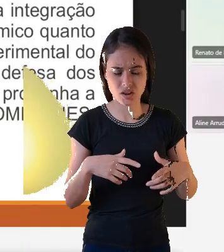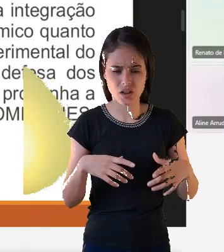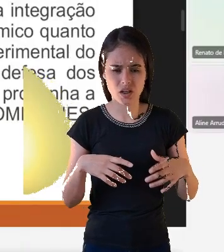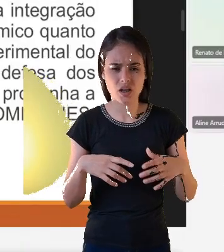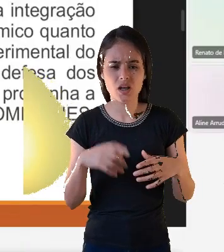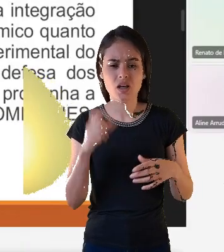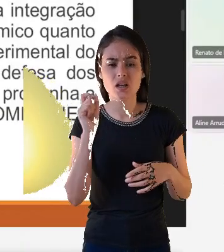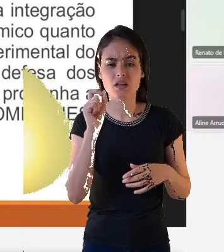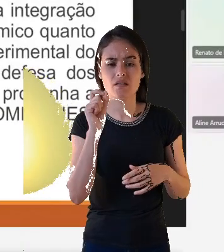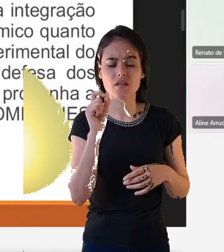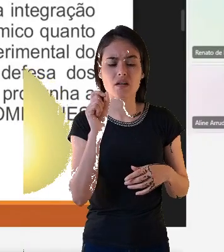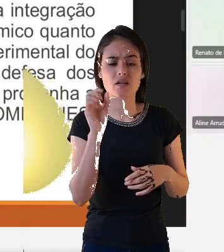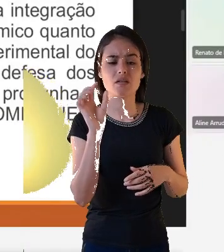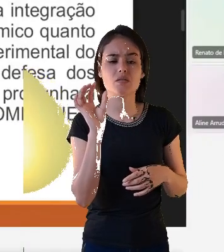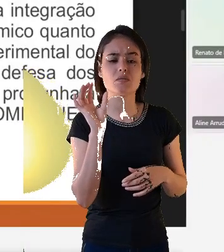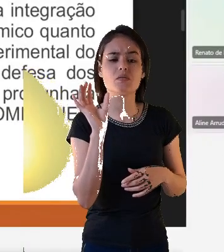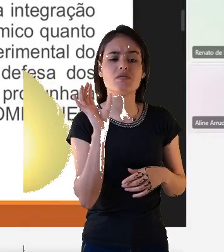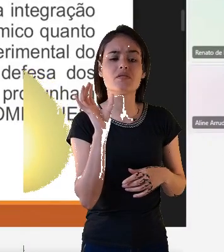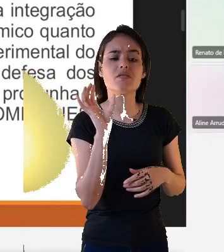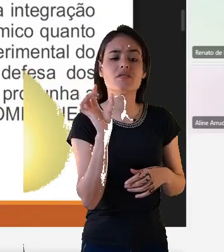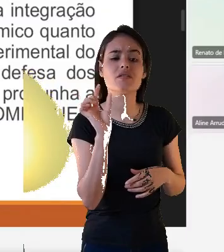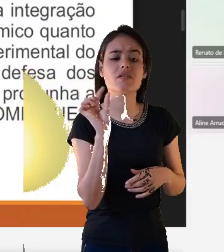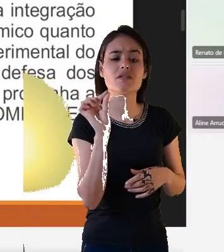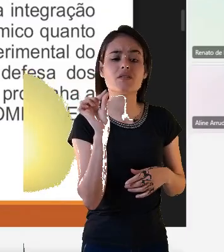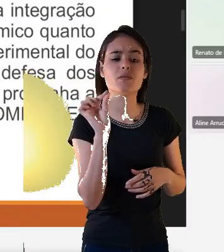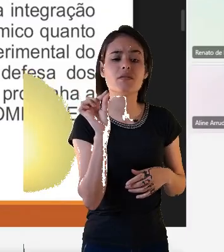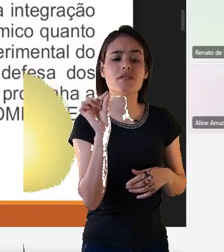União dos Homens de Cor, né, que tinha ali